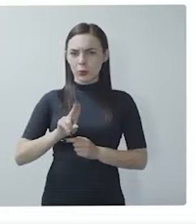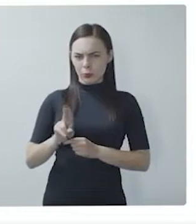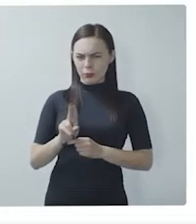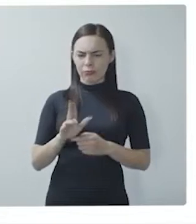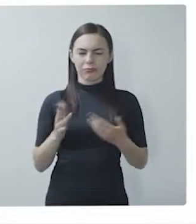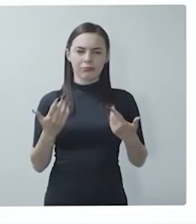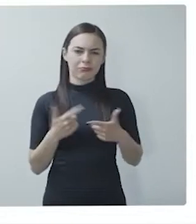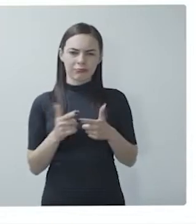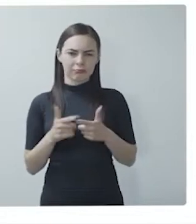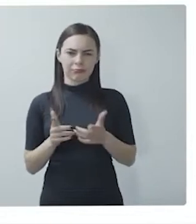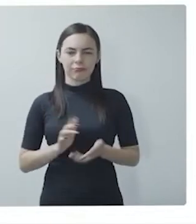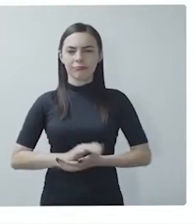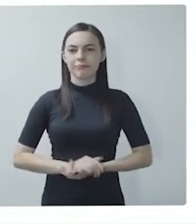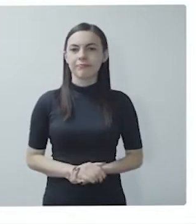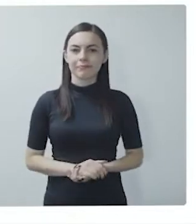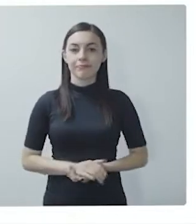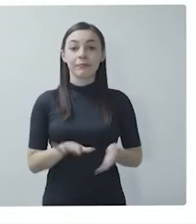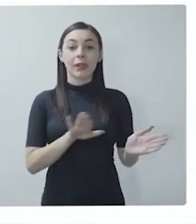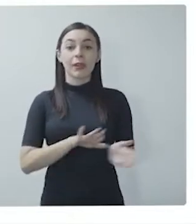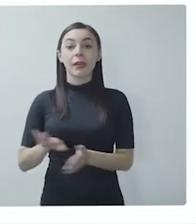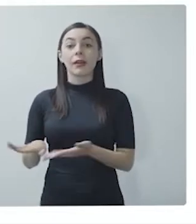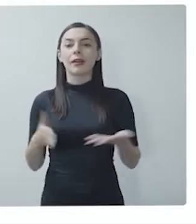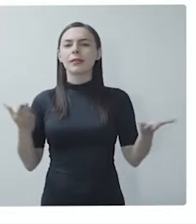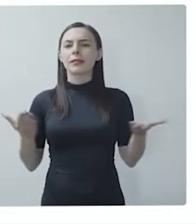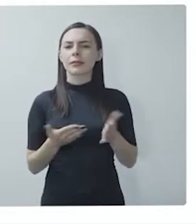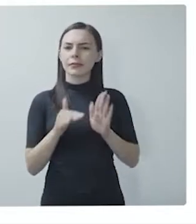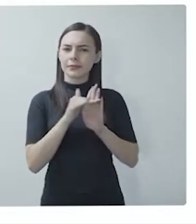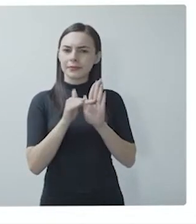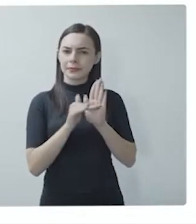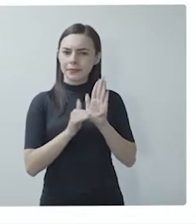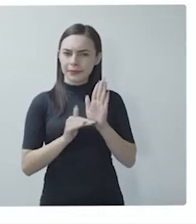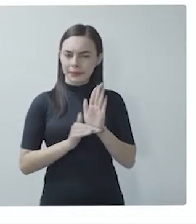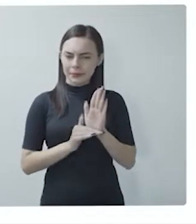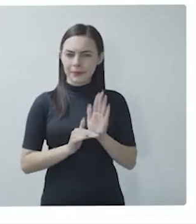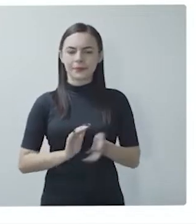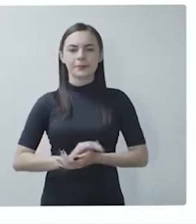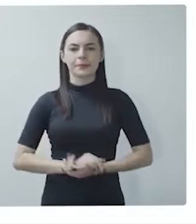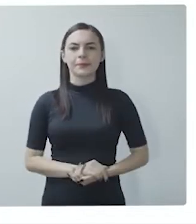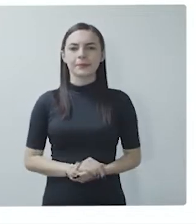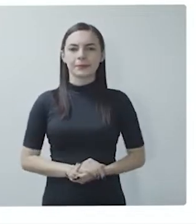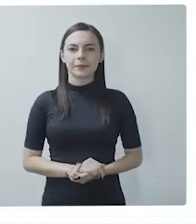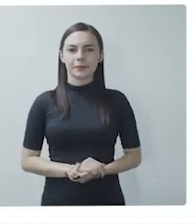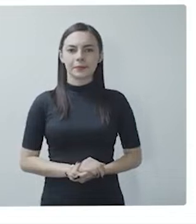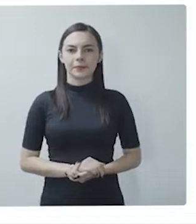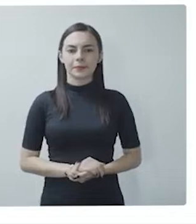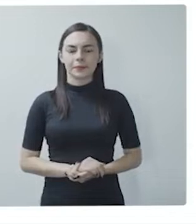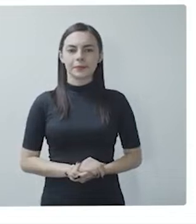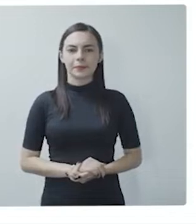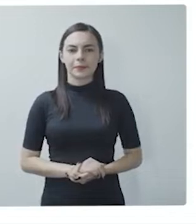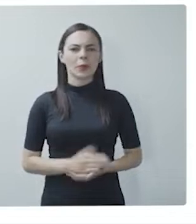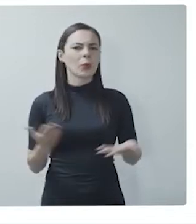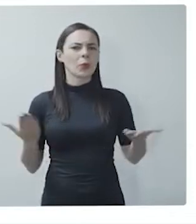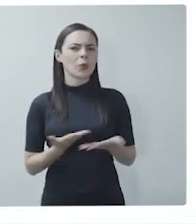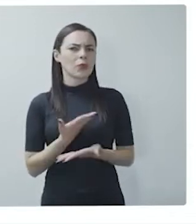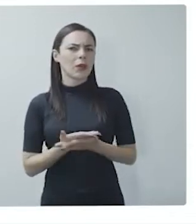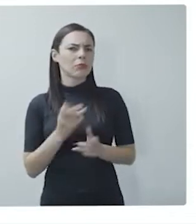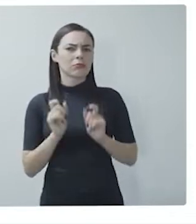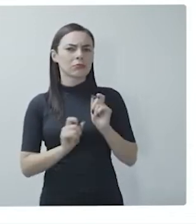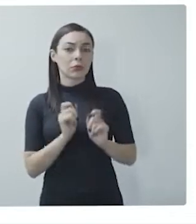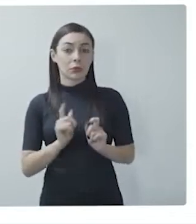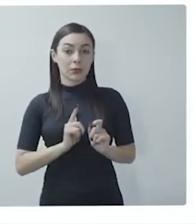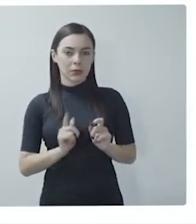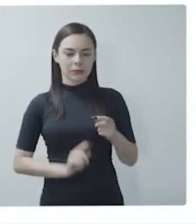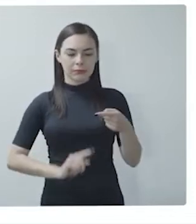problema. Então vamos para a nossa rotina de hoje. O que que nós teremos hoje? Vamos organizar os